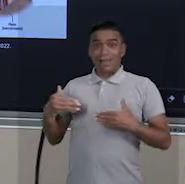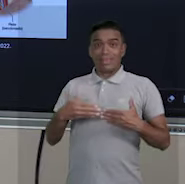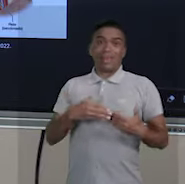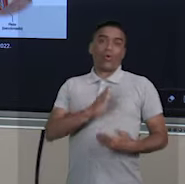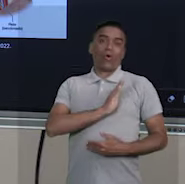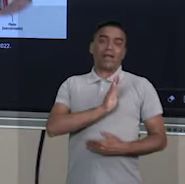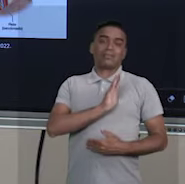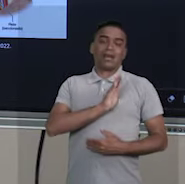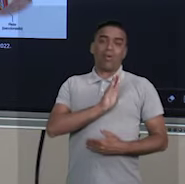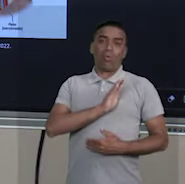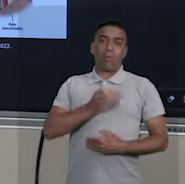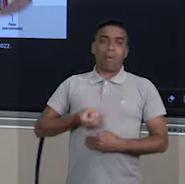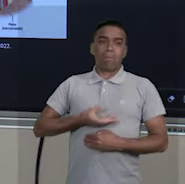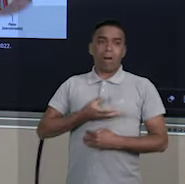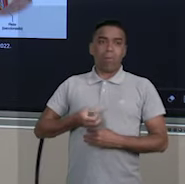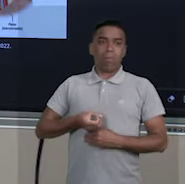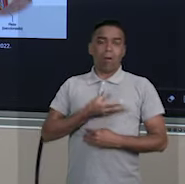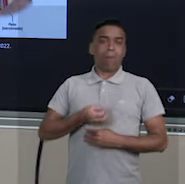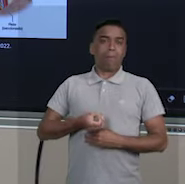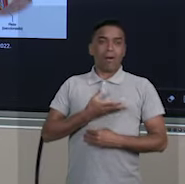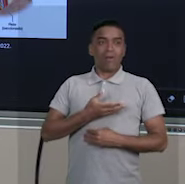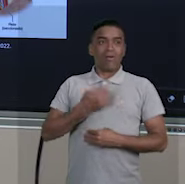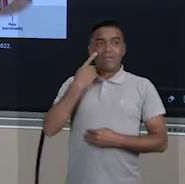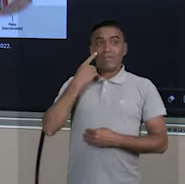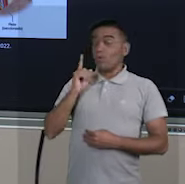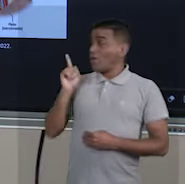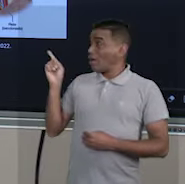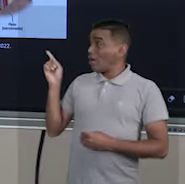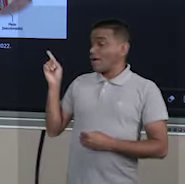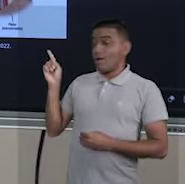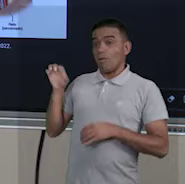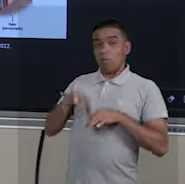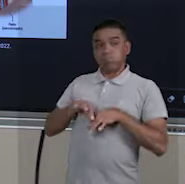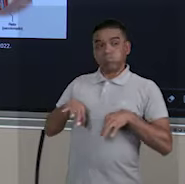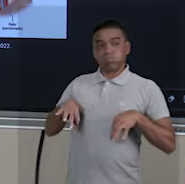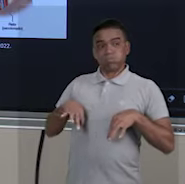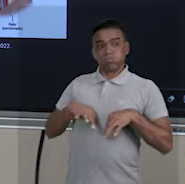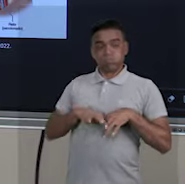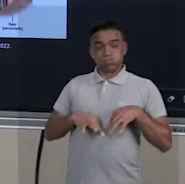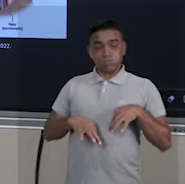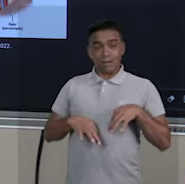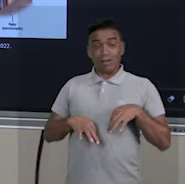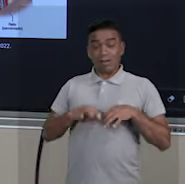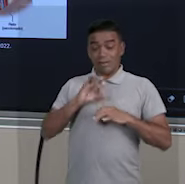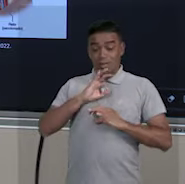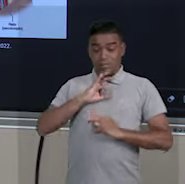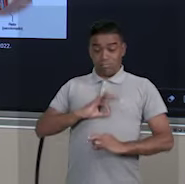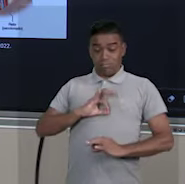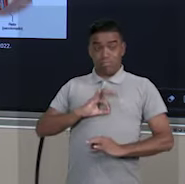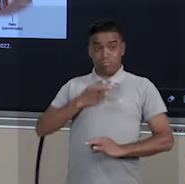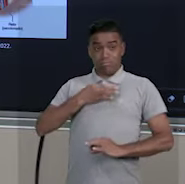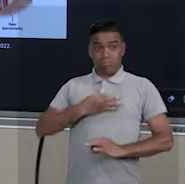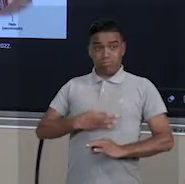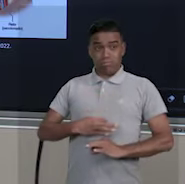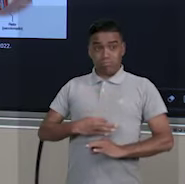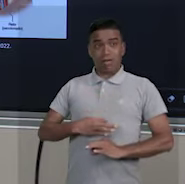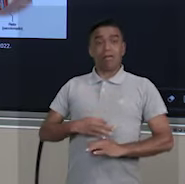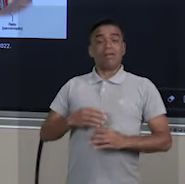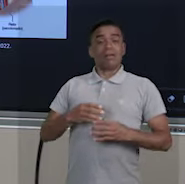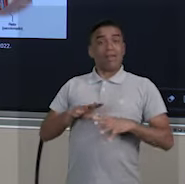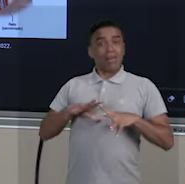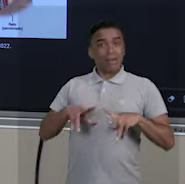é transportado por esses dois vasos sanguíneos, né, chegam pela artéria e pela aorta,